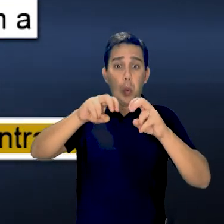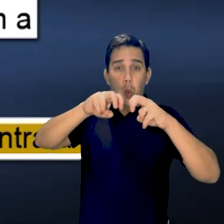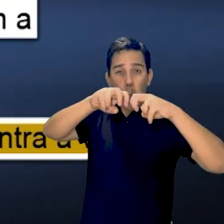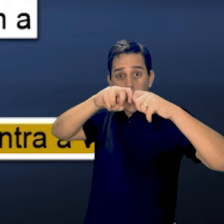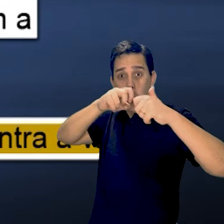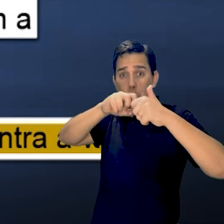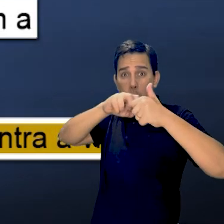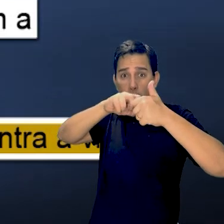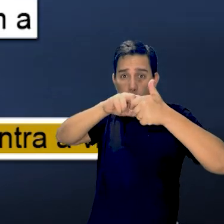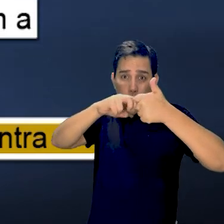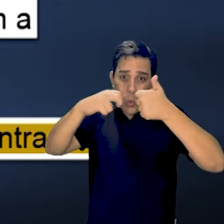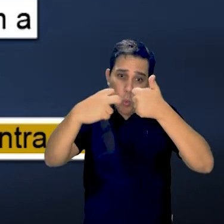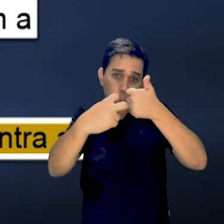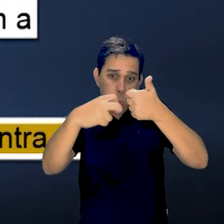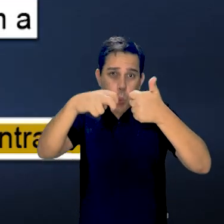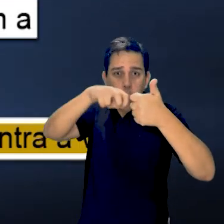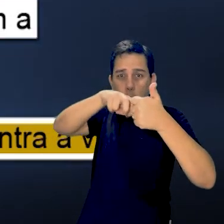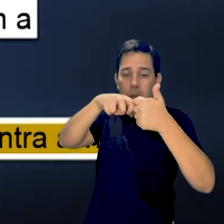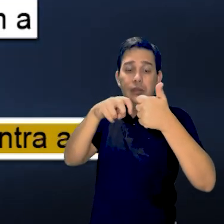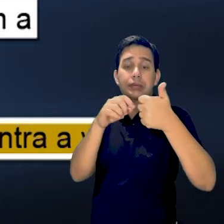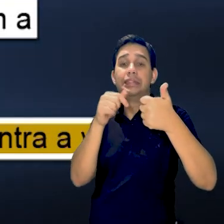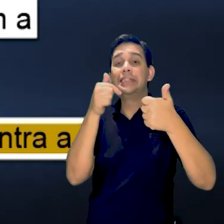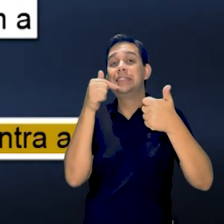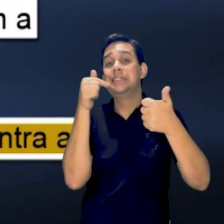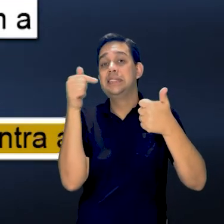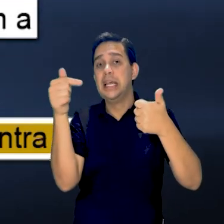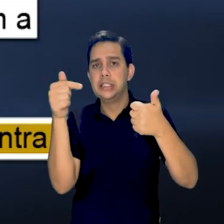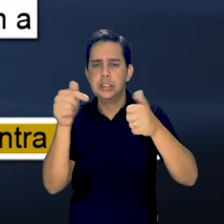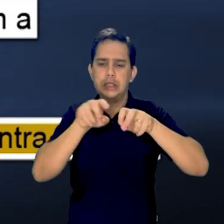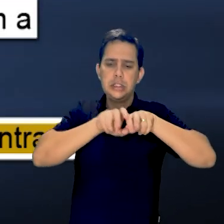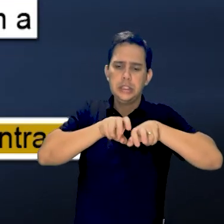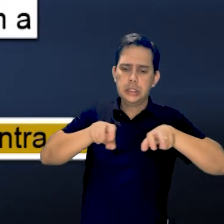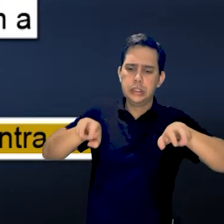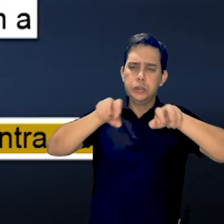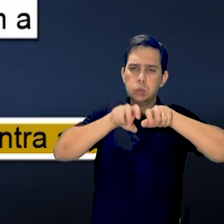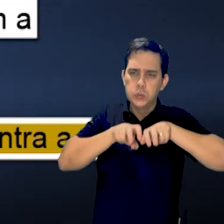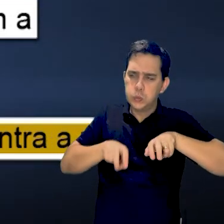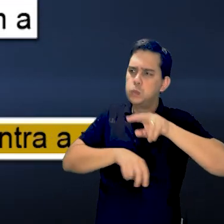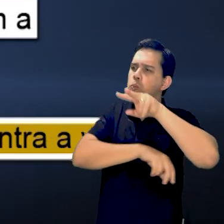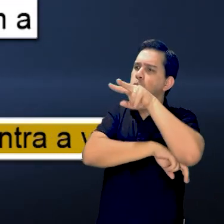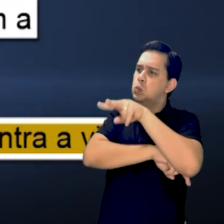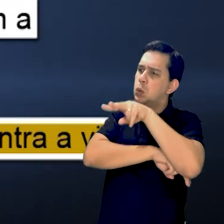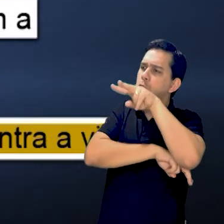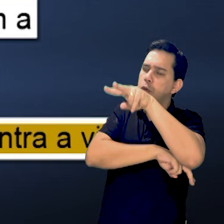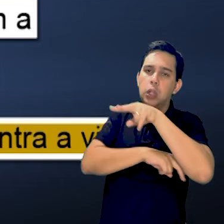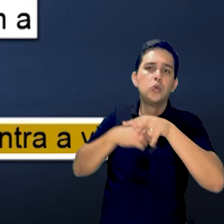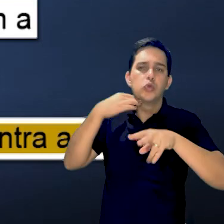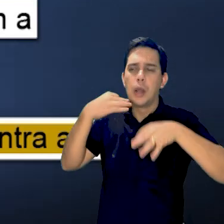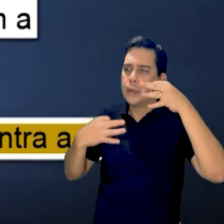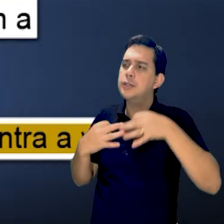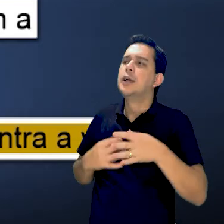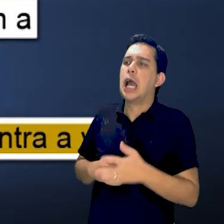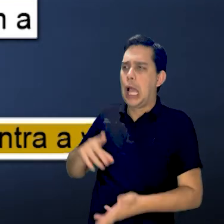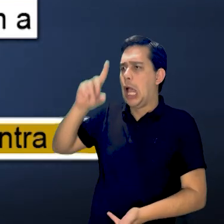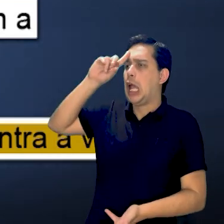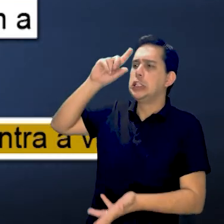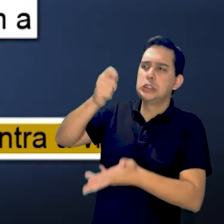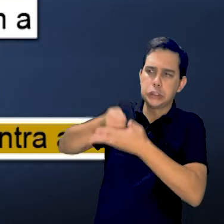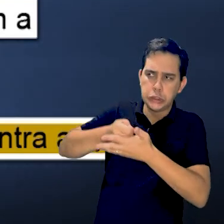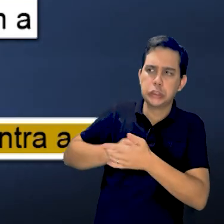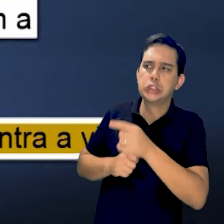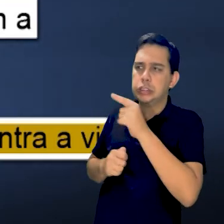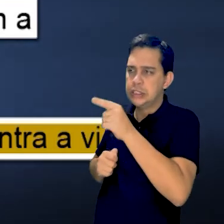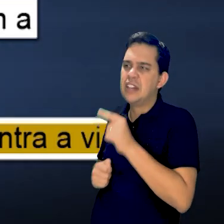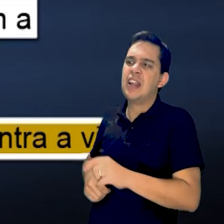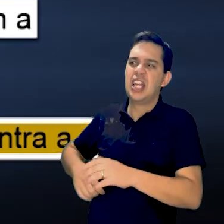criminal, 7 pessoas que eventualmente não têm conhecimento de direito, mas que vão decidir aquele caso criminal, como é feito em várias